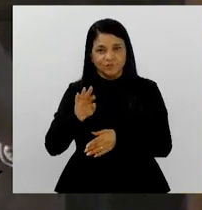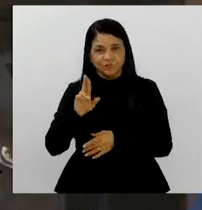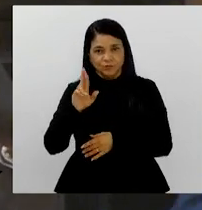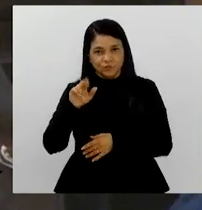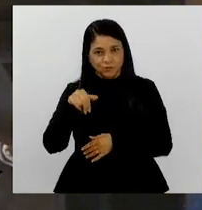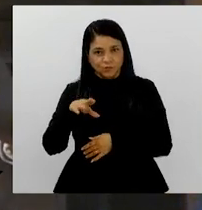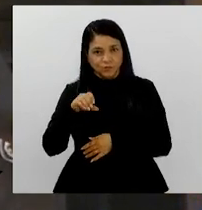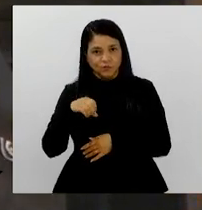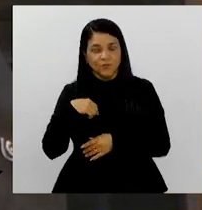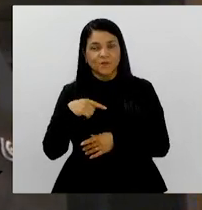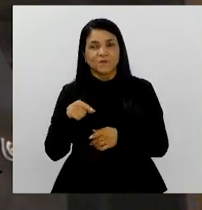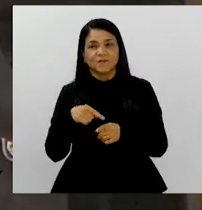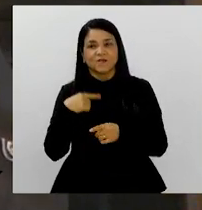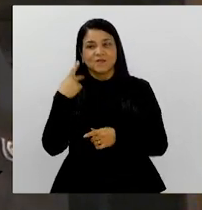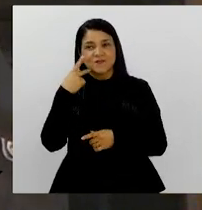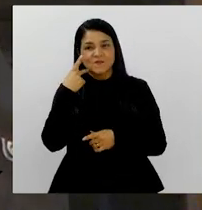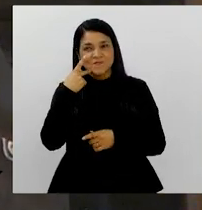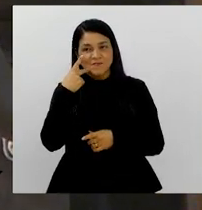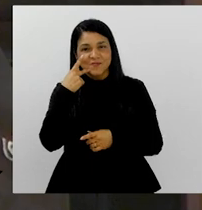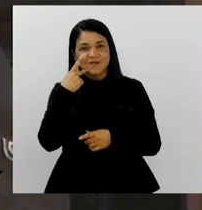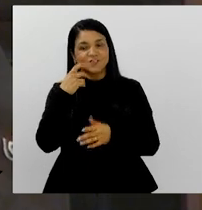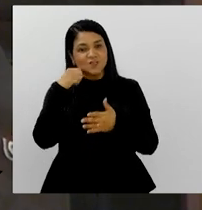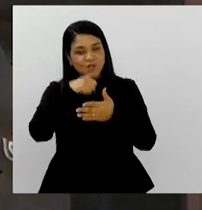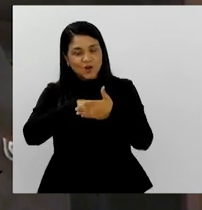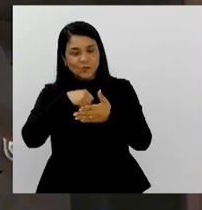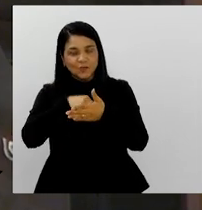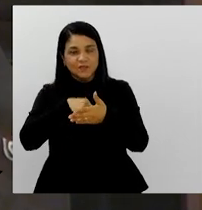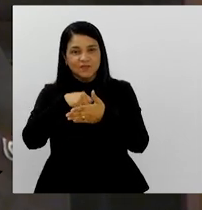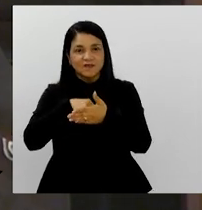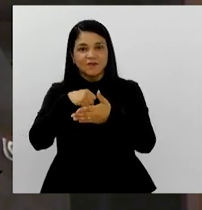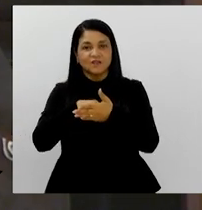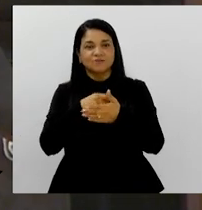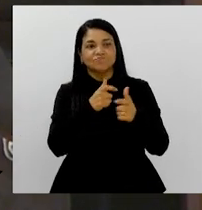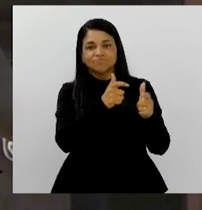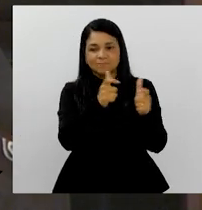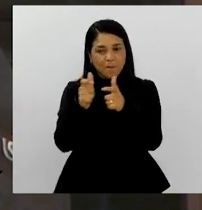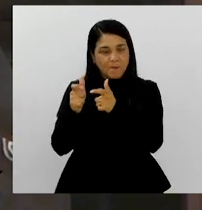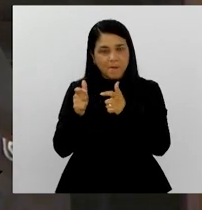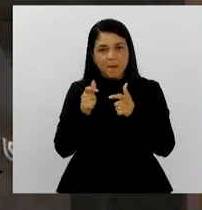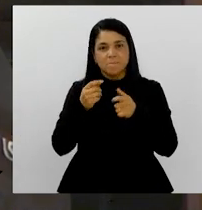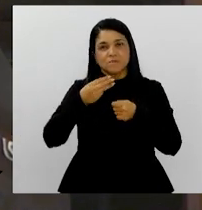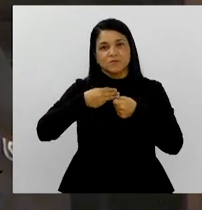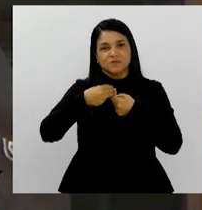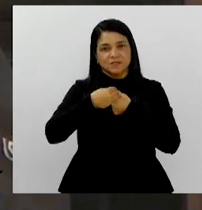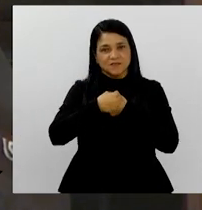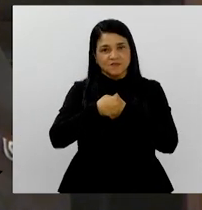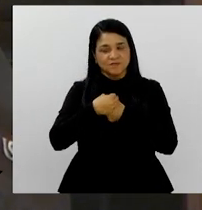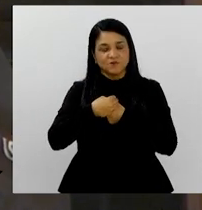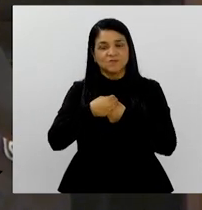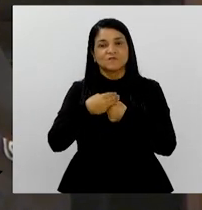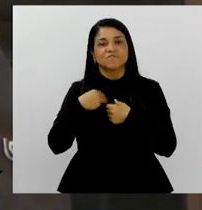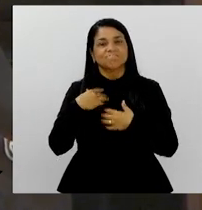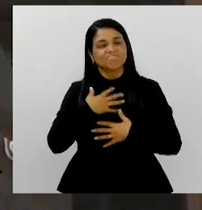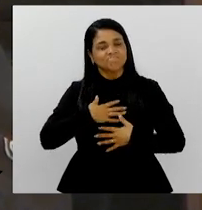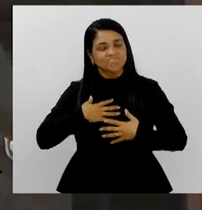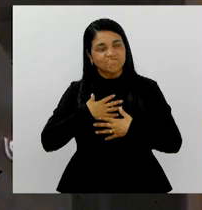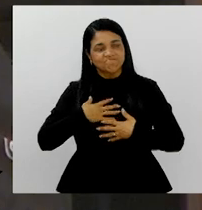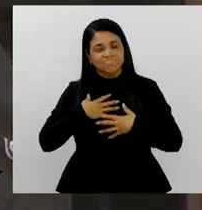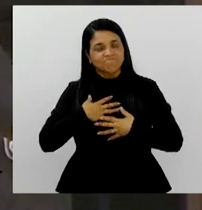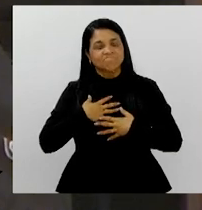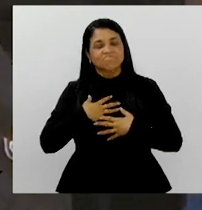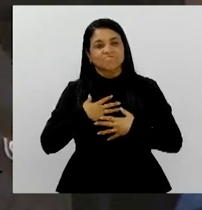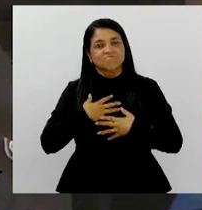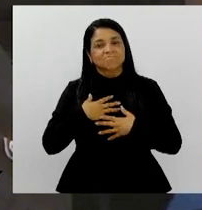daqui do primeiro turno e vai lutar também em outros municípios, e foi um prazer profundo estar participando